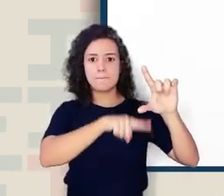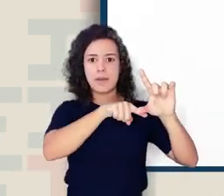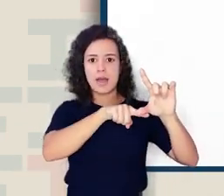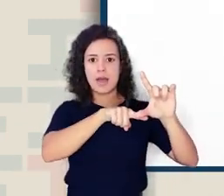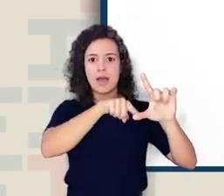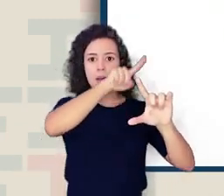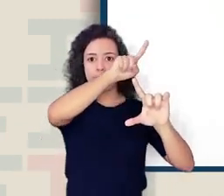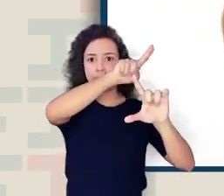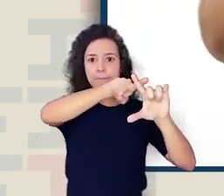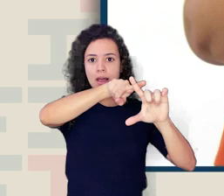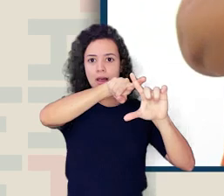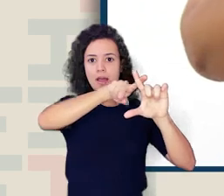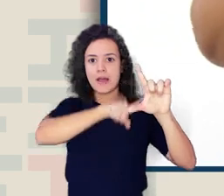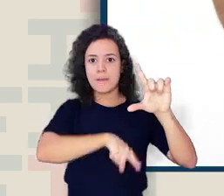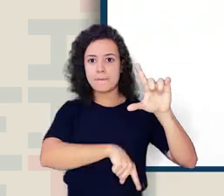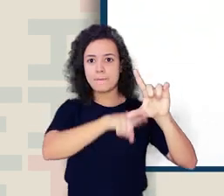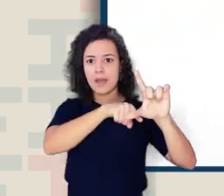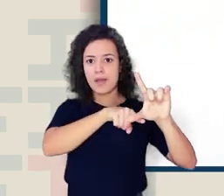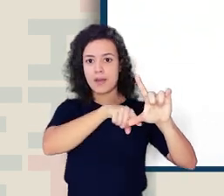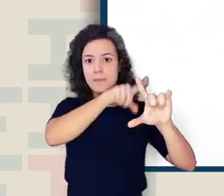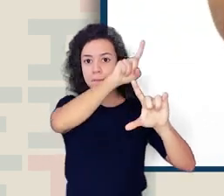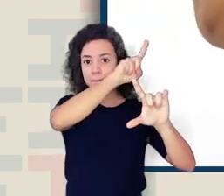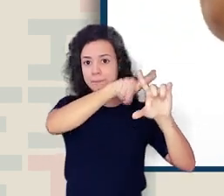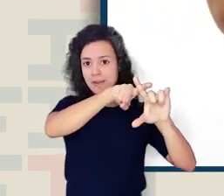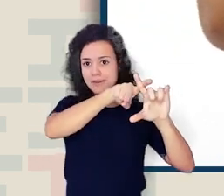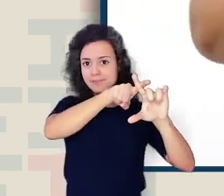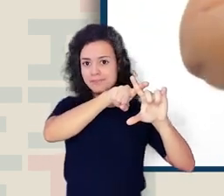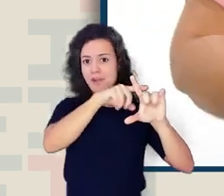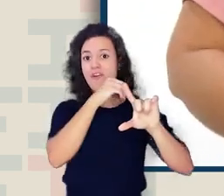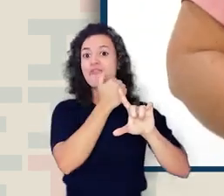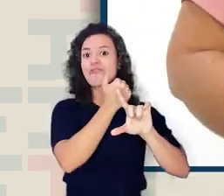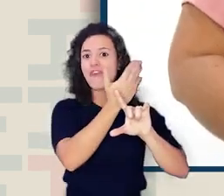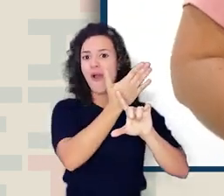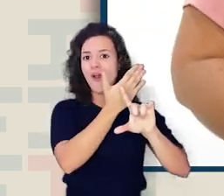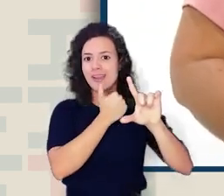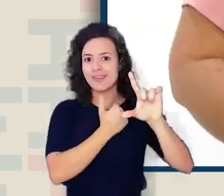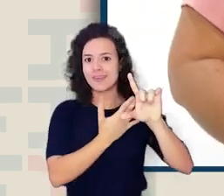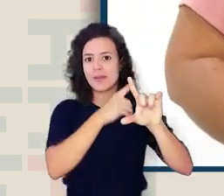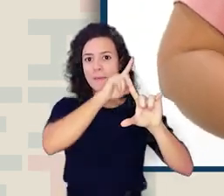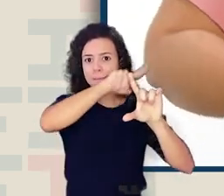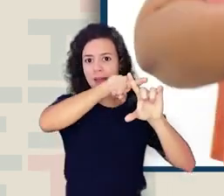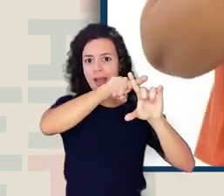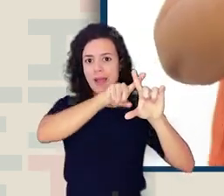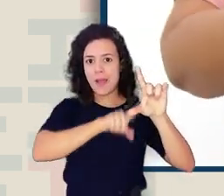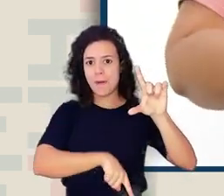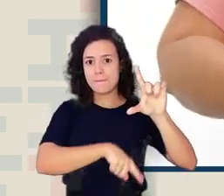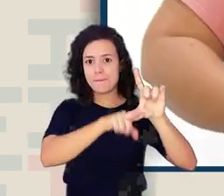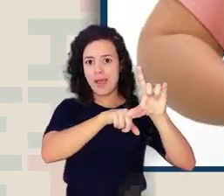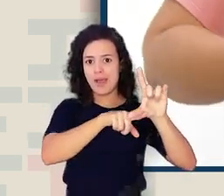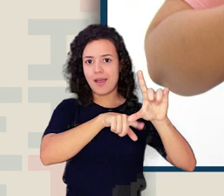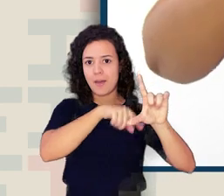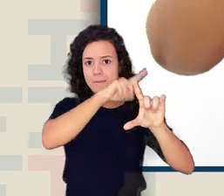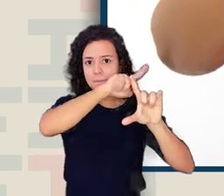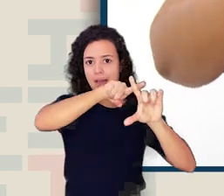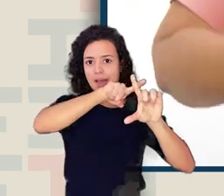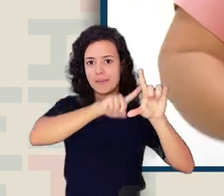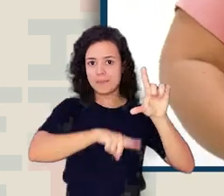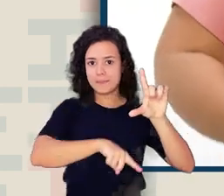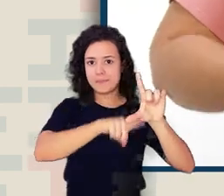numa perspectiva técnica do lado de fora do instrumento.